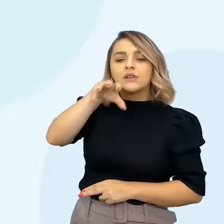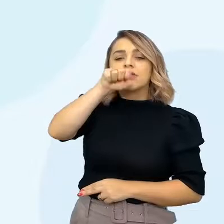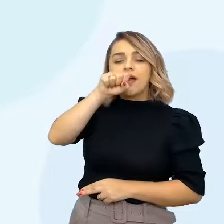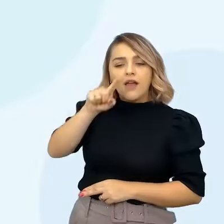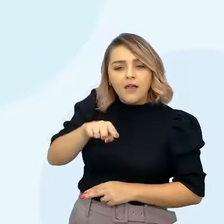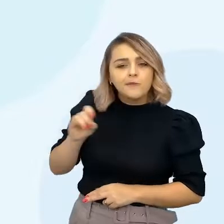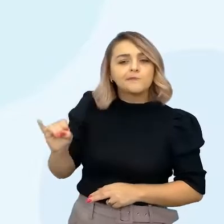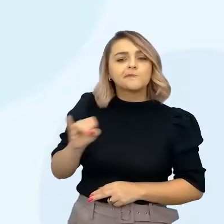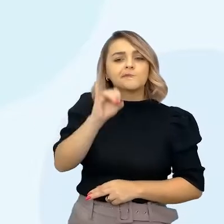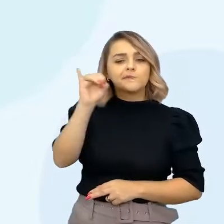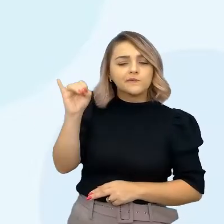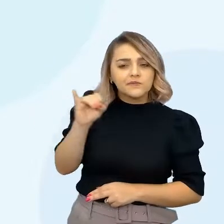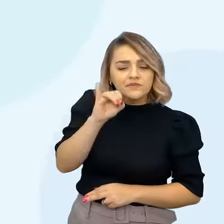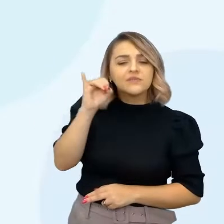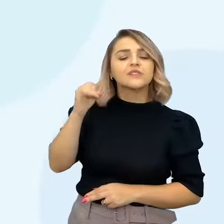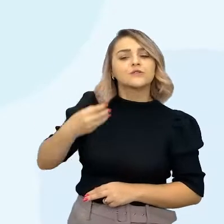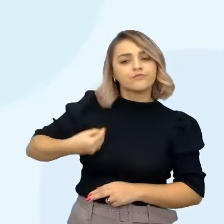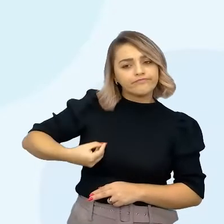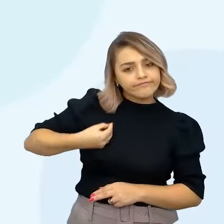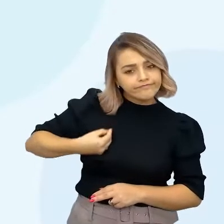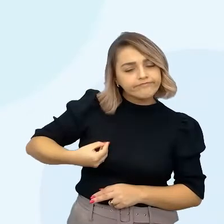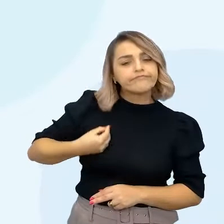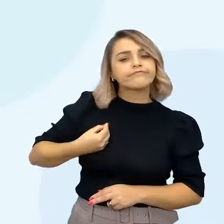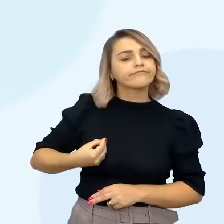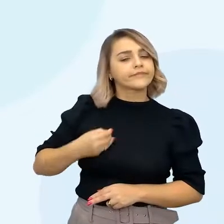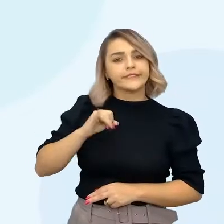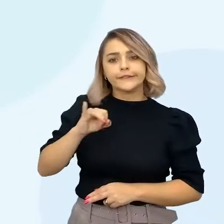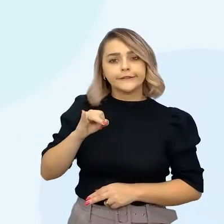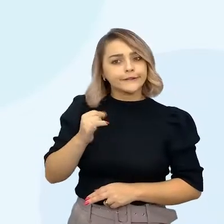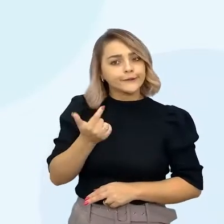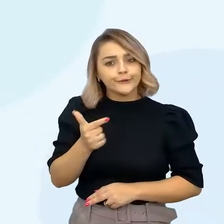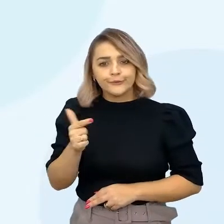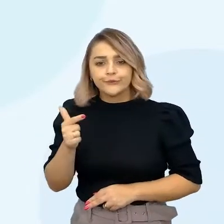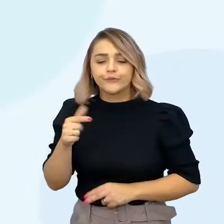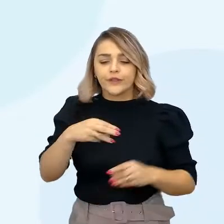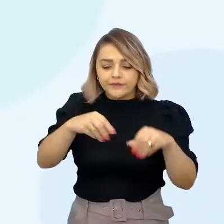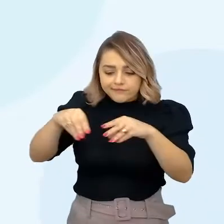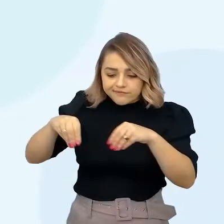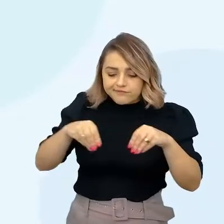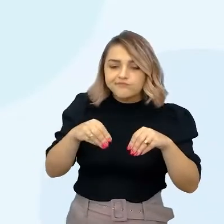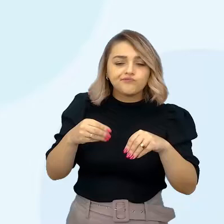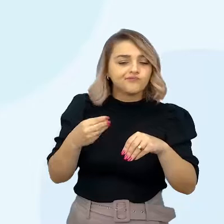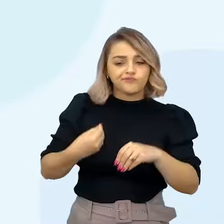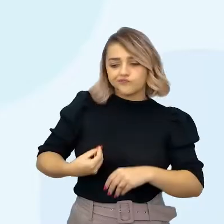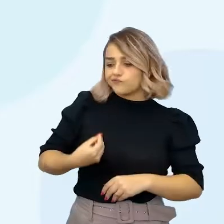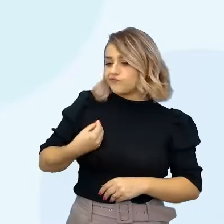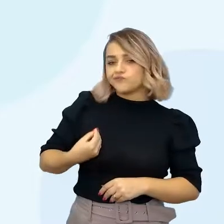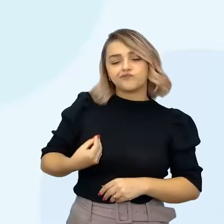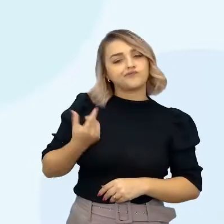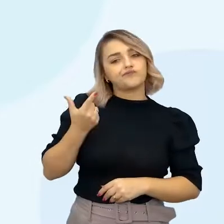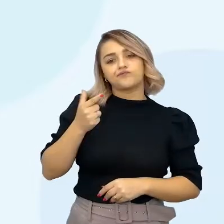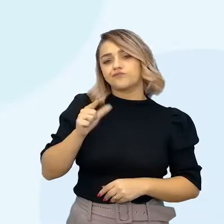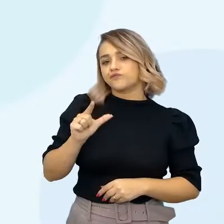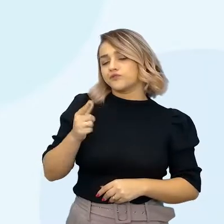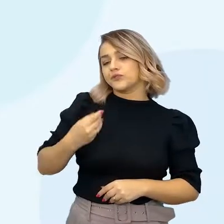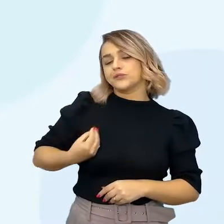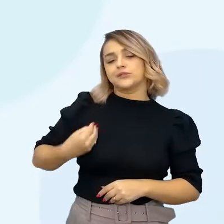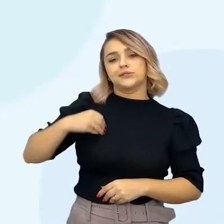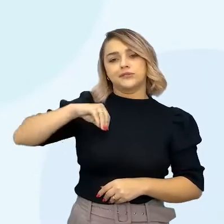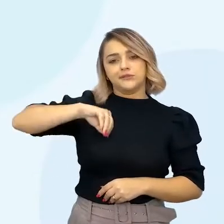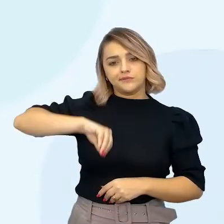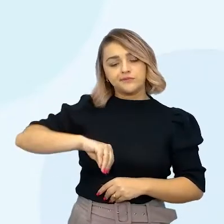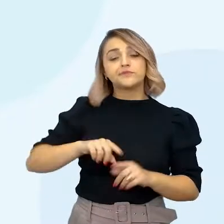principal de produção de alimentos. E a gente vê até uma imagem aí, né? A imagem dos egípcios, né?